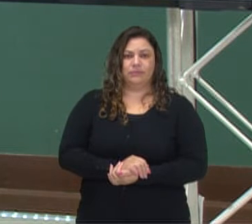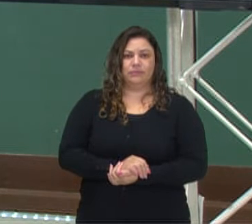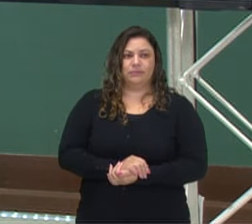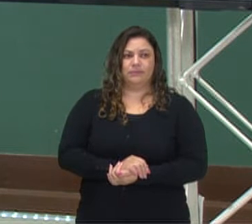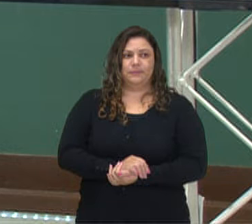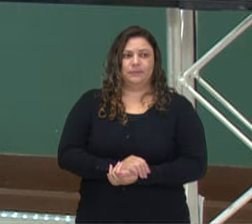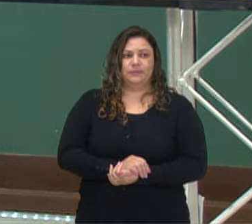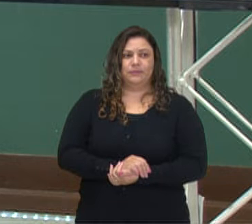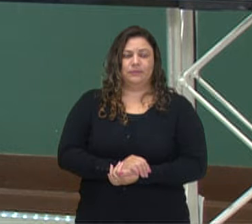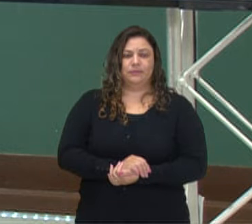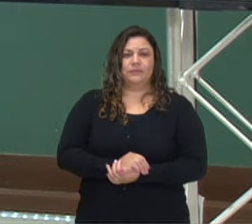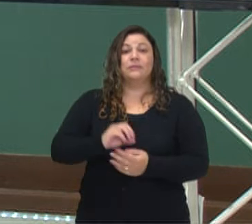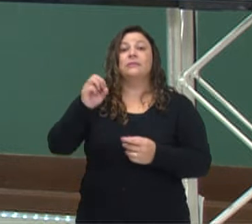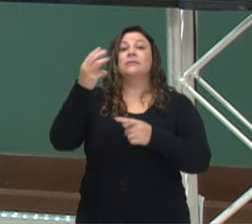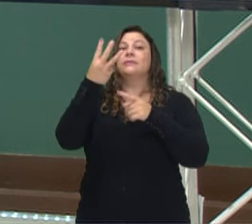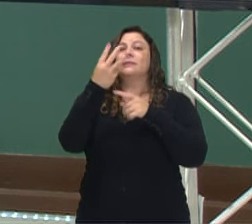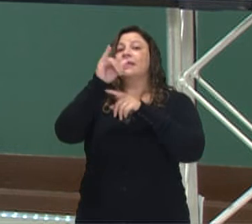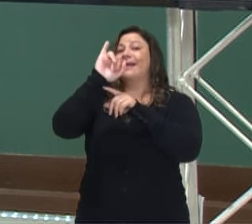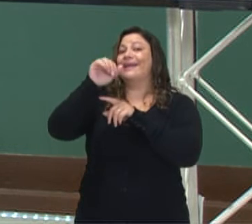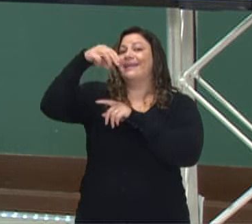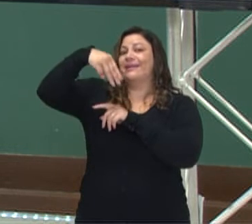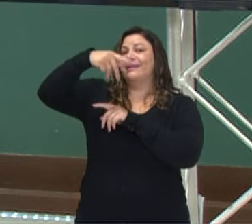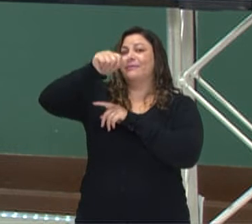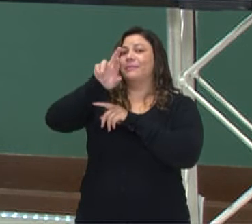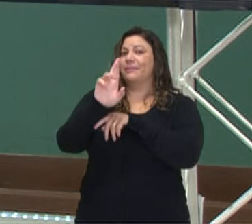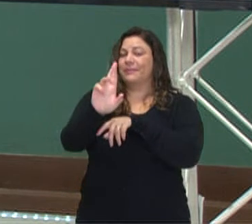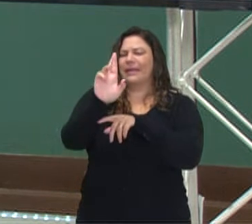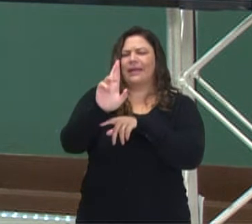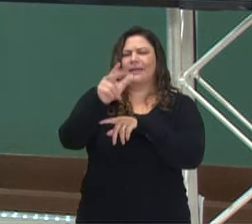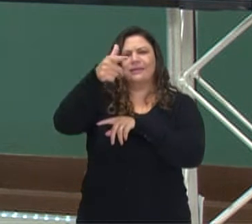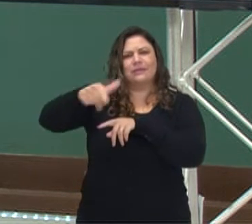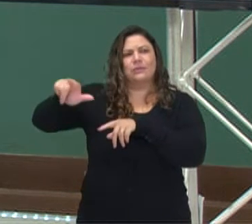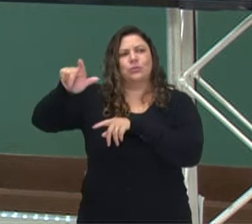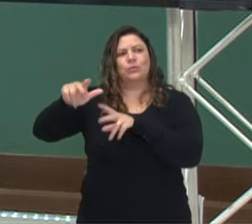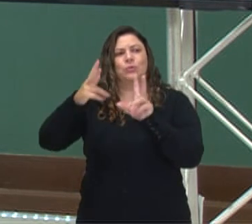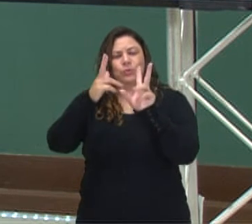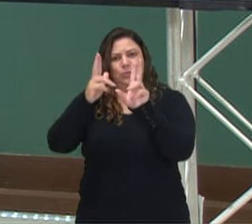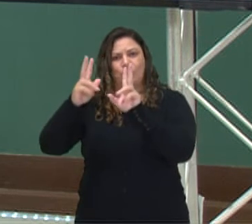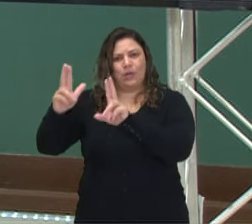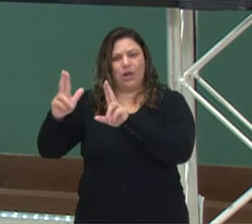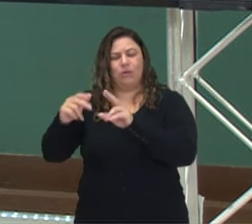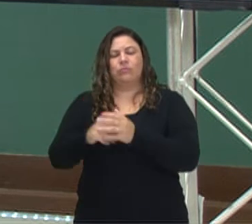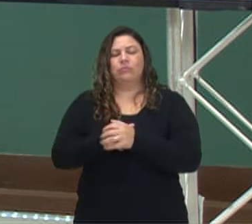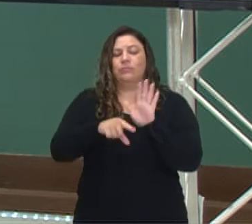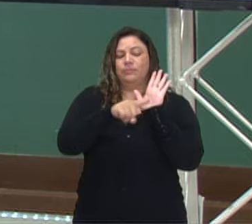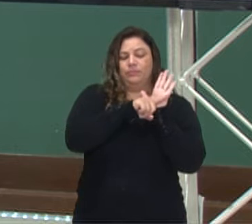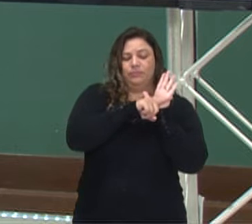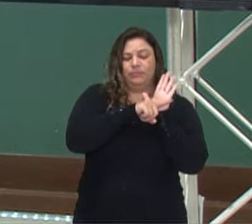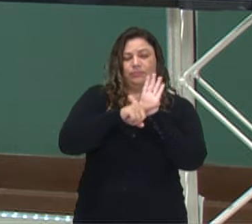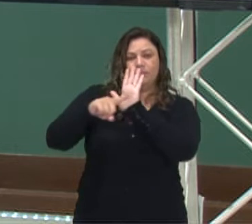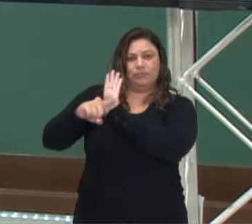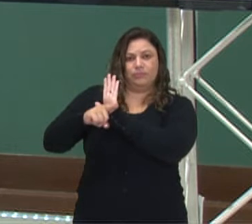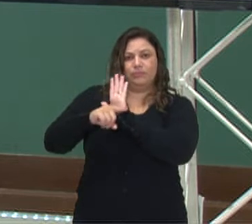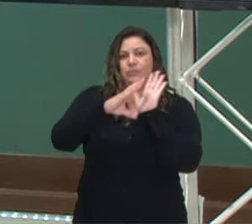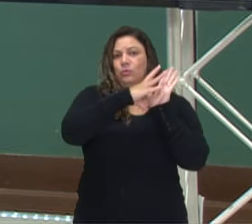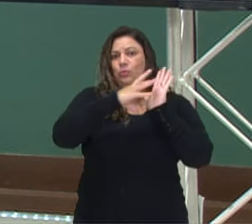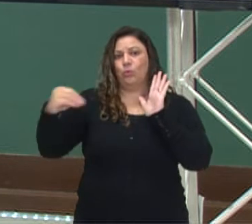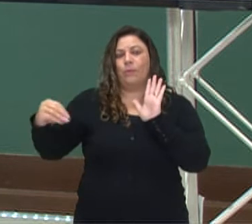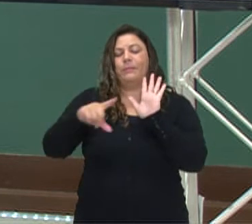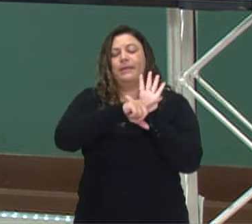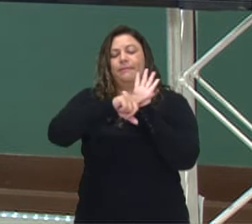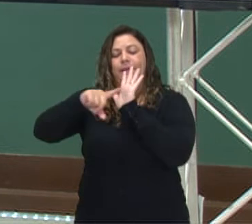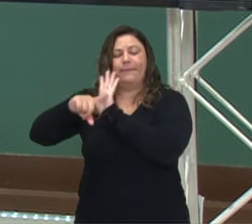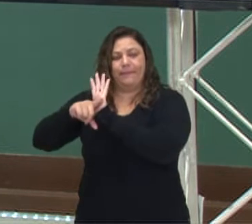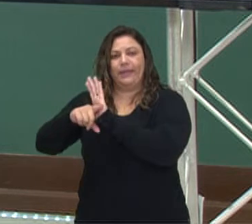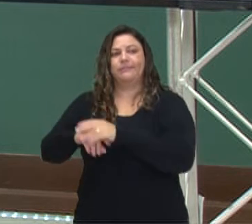Expoente ímpar faz o quê? Repete o sinal da base. Então, se aqui a base é negativa, o resultado vai ser negativo. 3 vezes 3 vezes